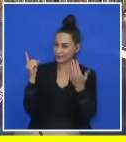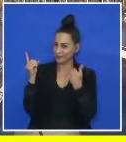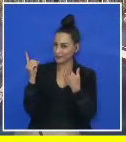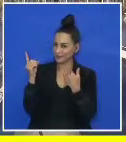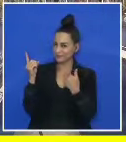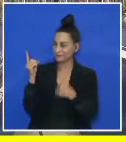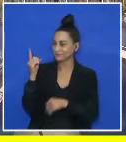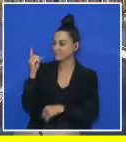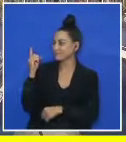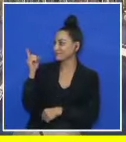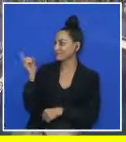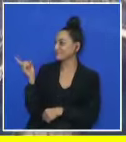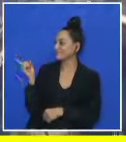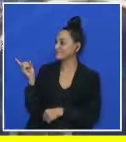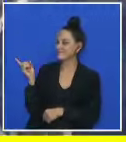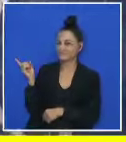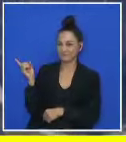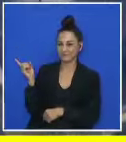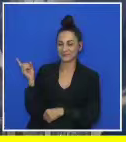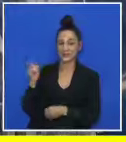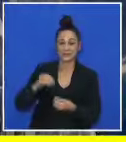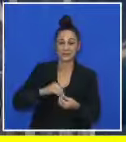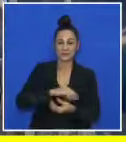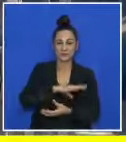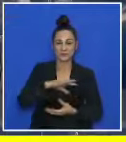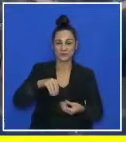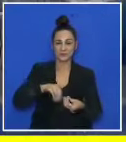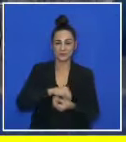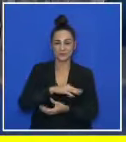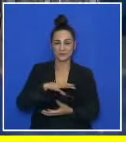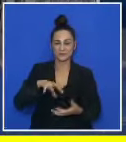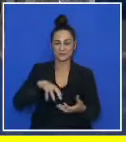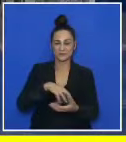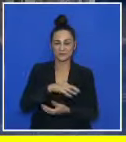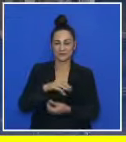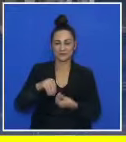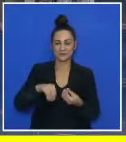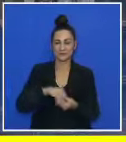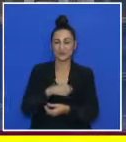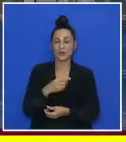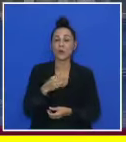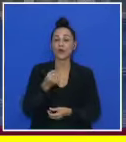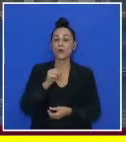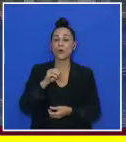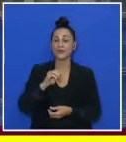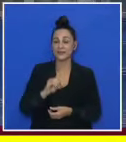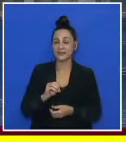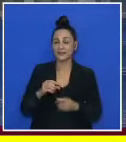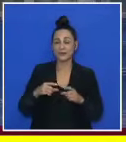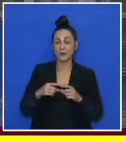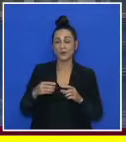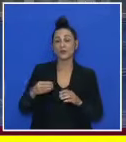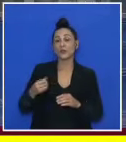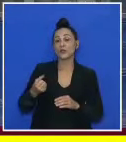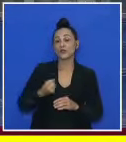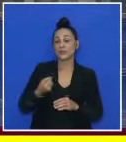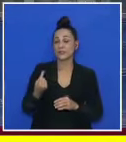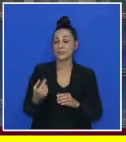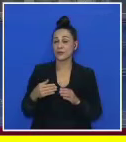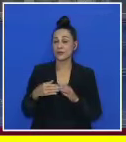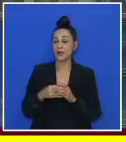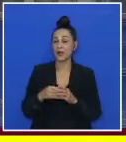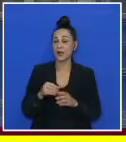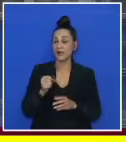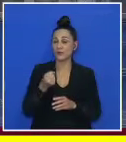lá? Valendo! Globo recarregado, embaralhando 80 bolas numeradas de 01 a